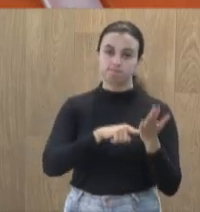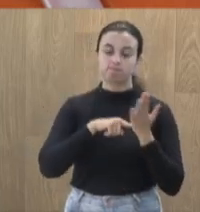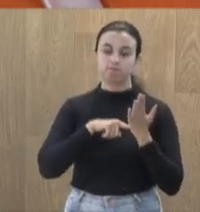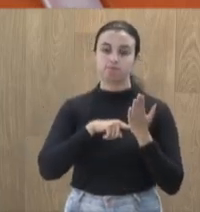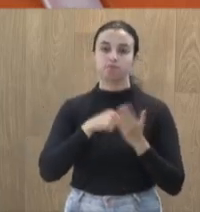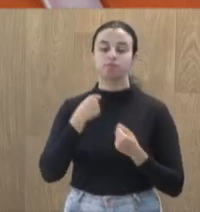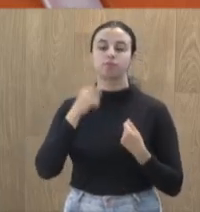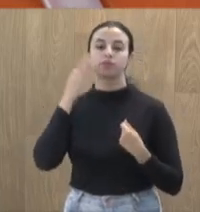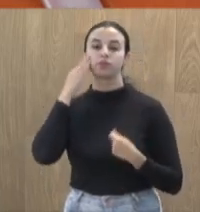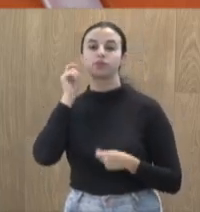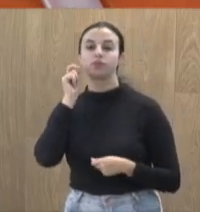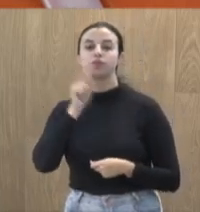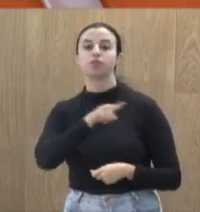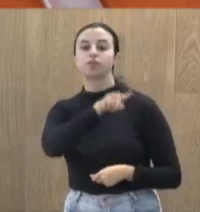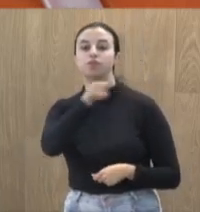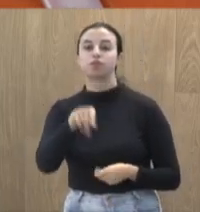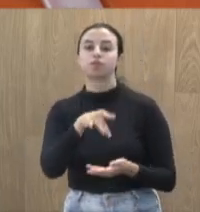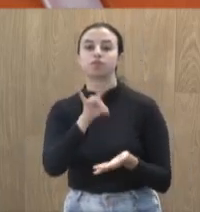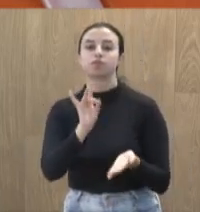Preciso saber quem são vocês.